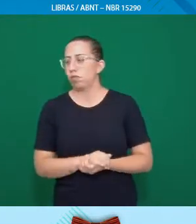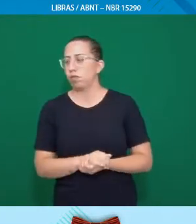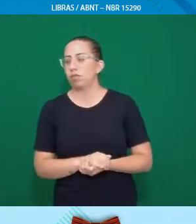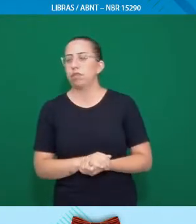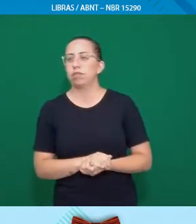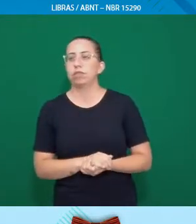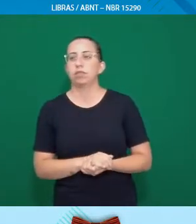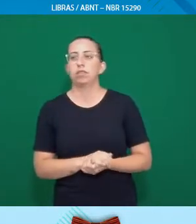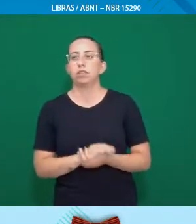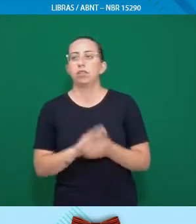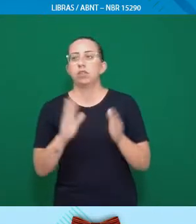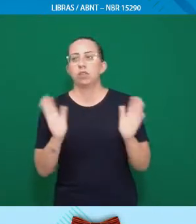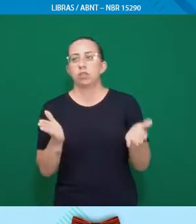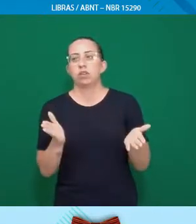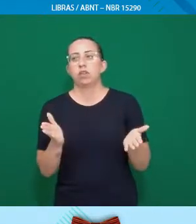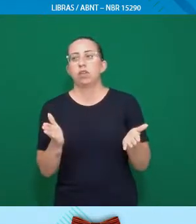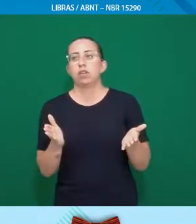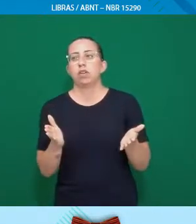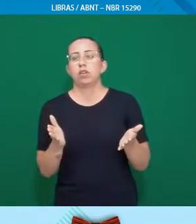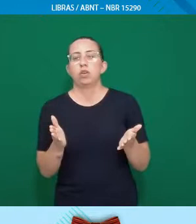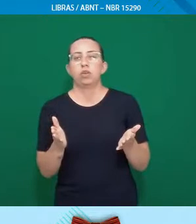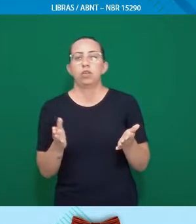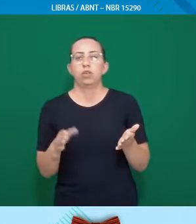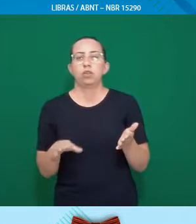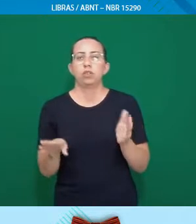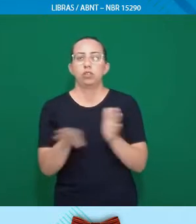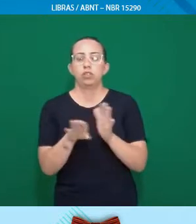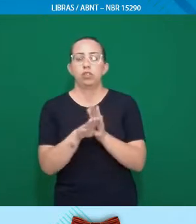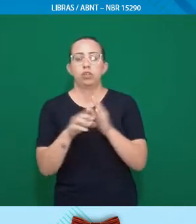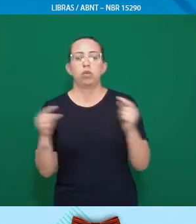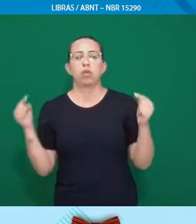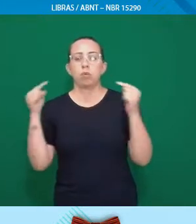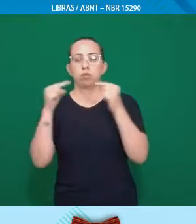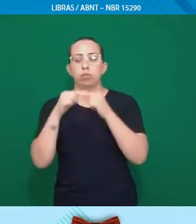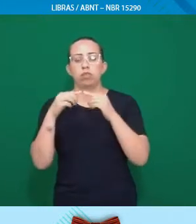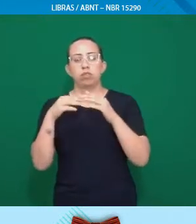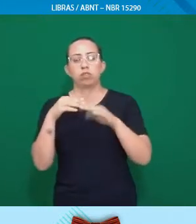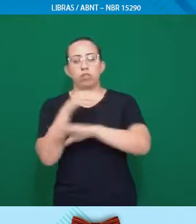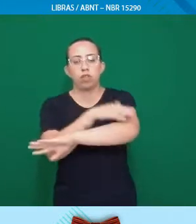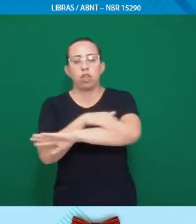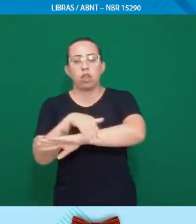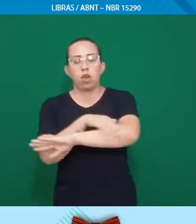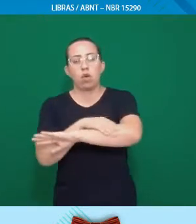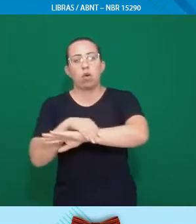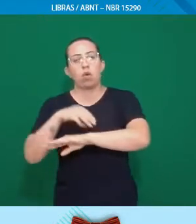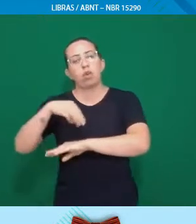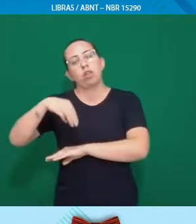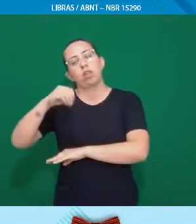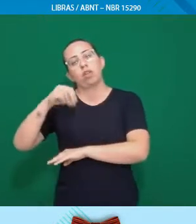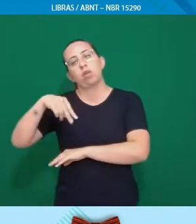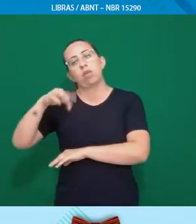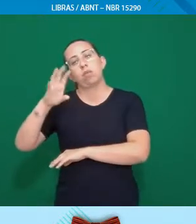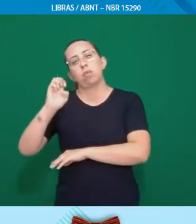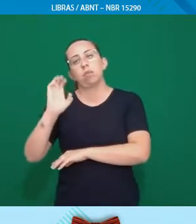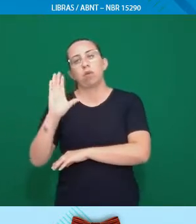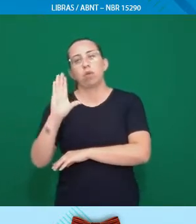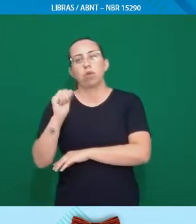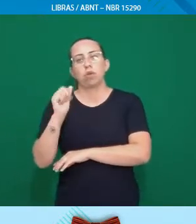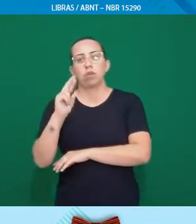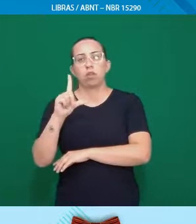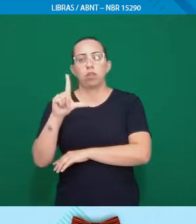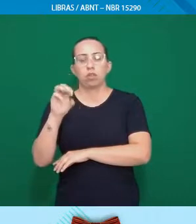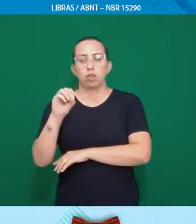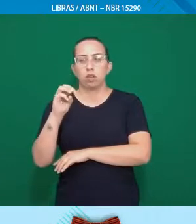que eu passei hoje eu recebi a demanda relacionada aquela rodovia que dá acesso ao município de Monte Carlo né que o pessoal tava com